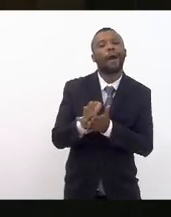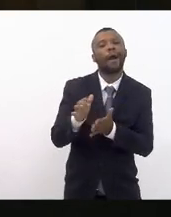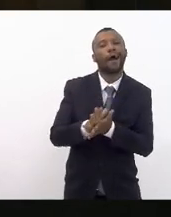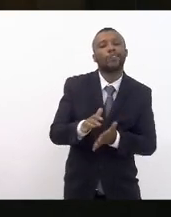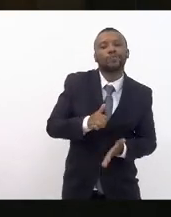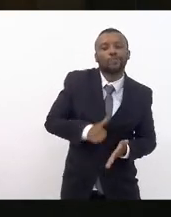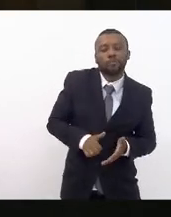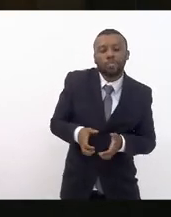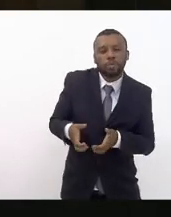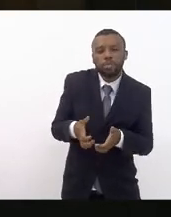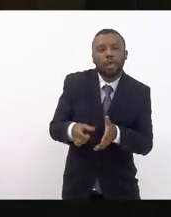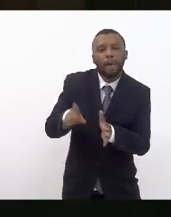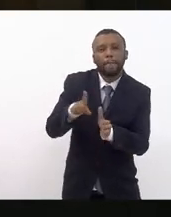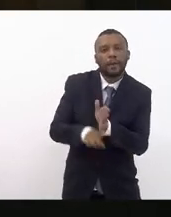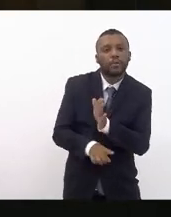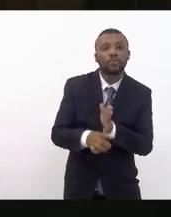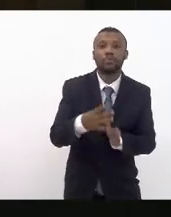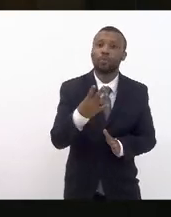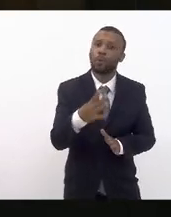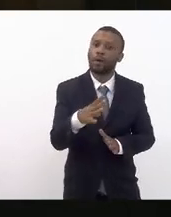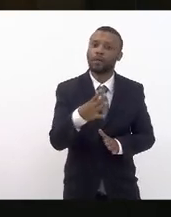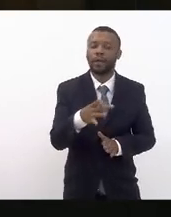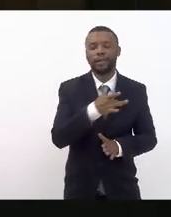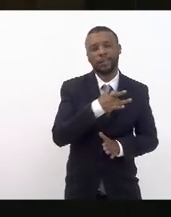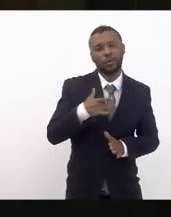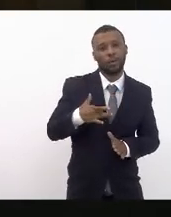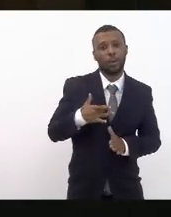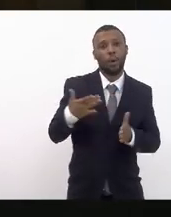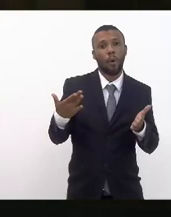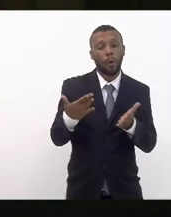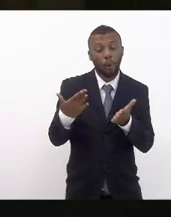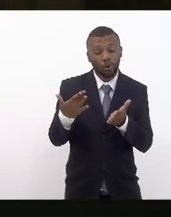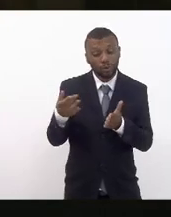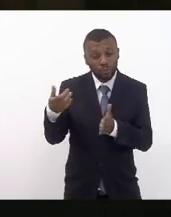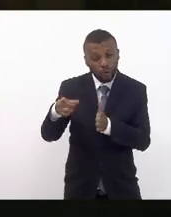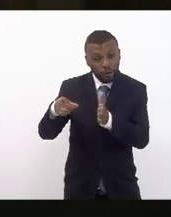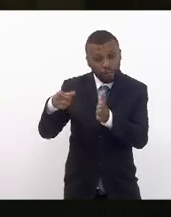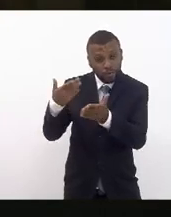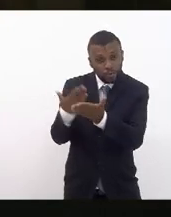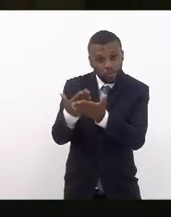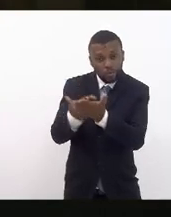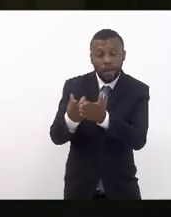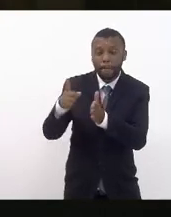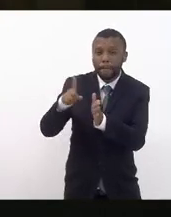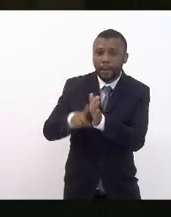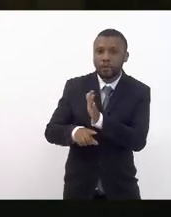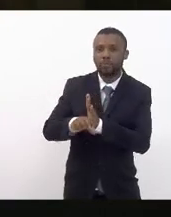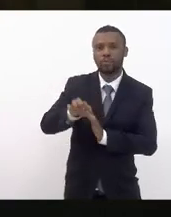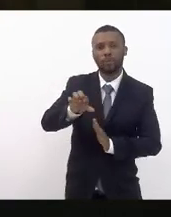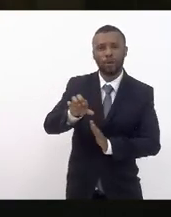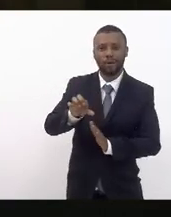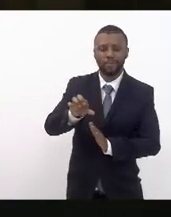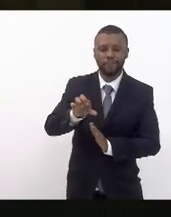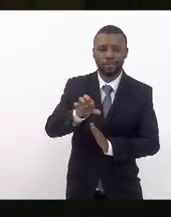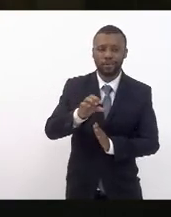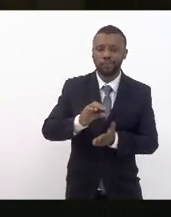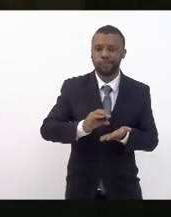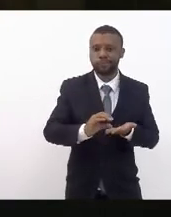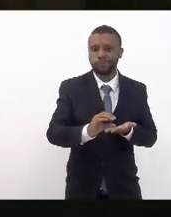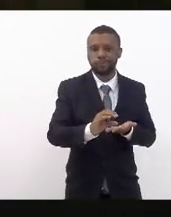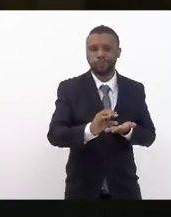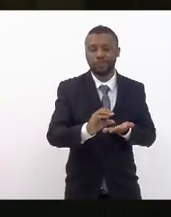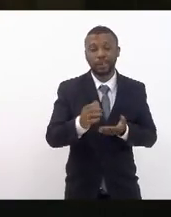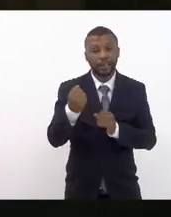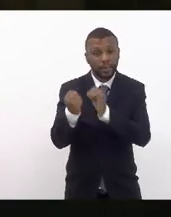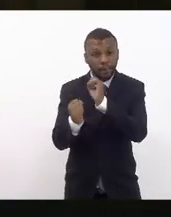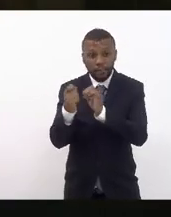menos 4 na saúde. Hoje, com o novo estudo, é menos 9. E essa empresa que se colocou à